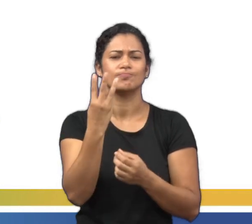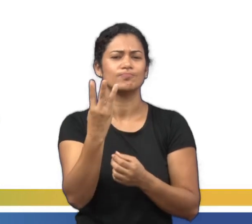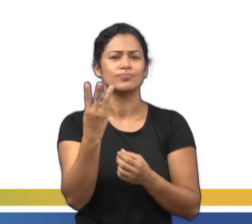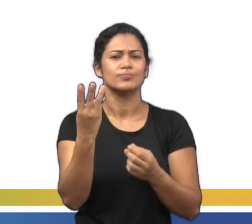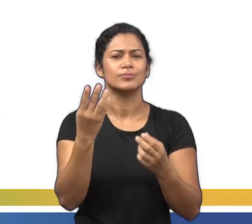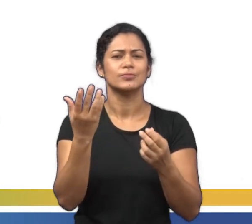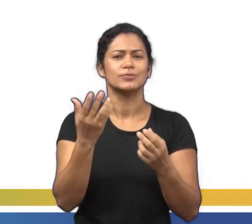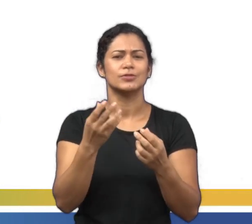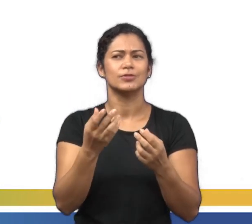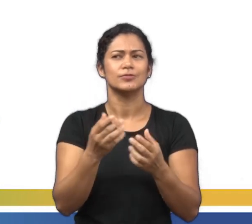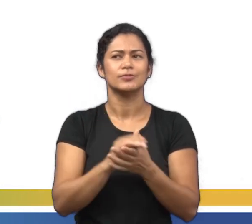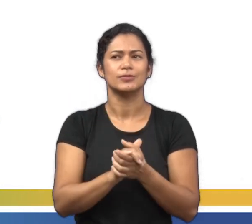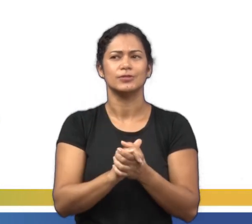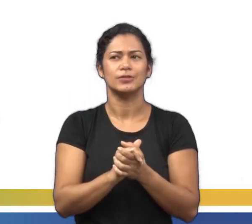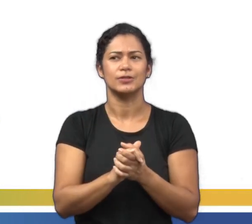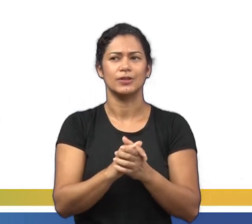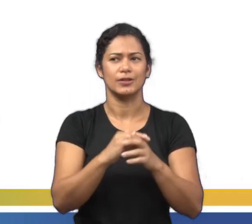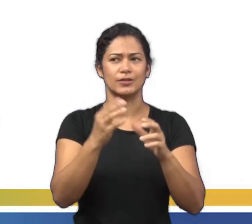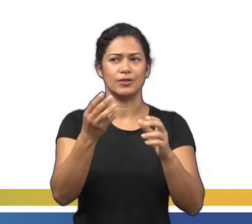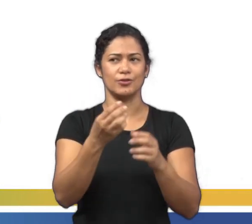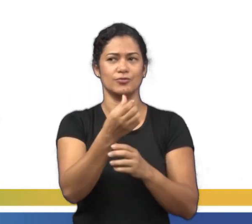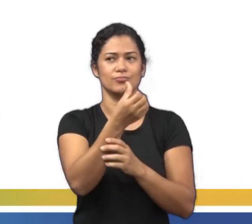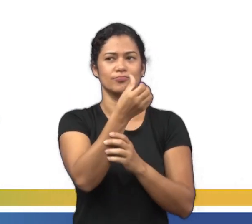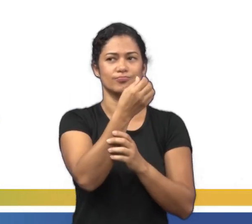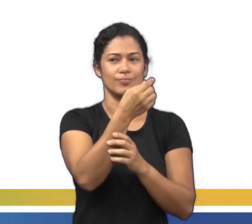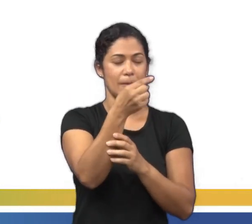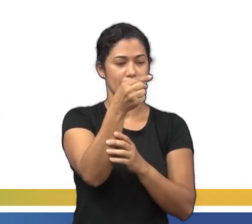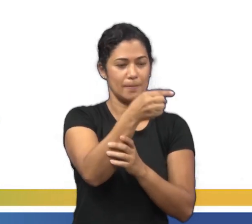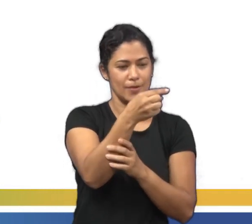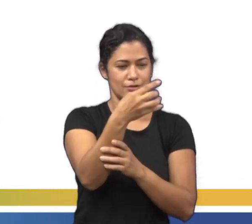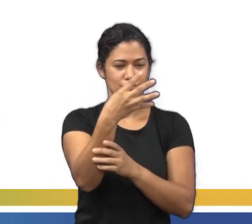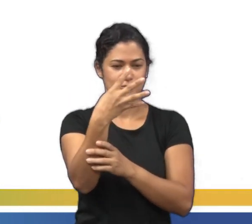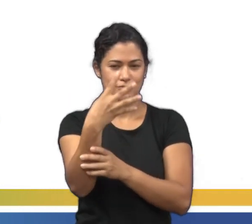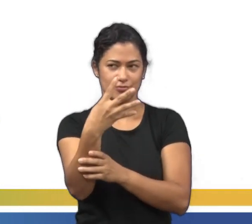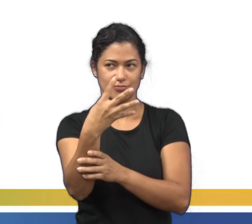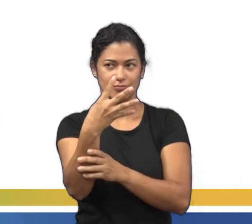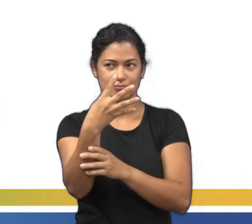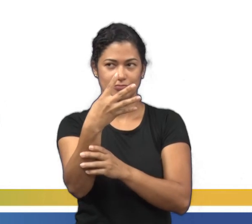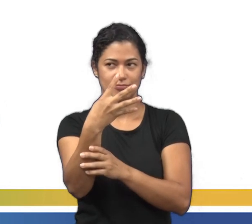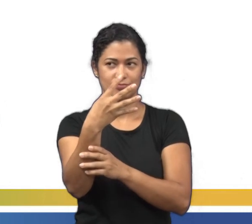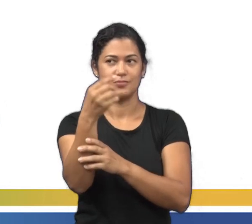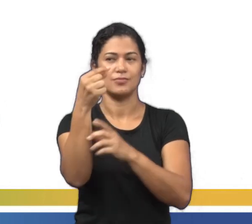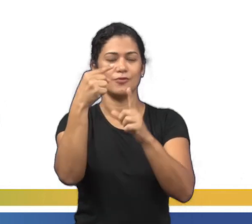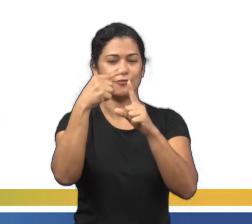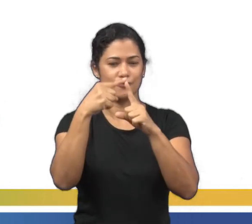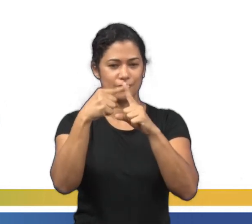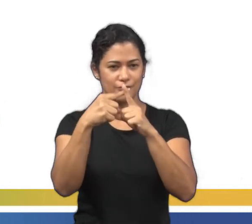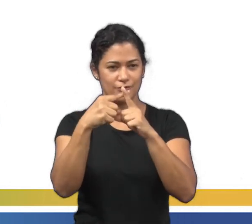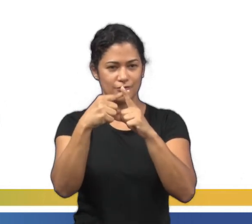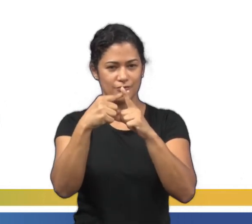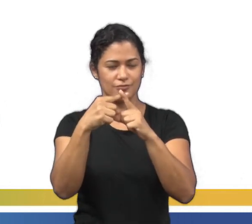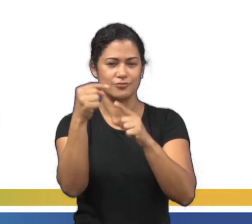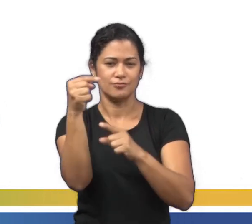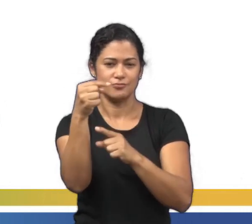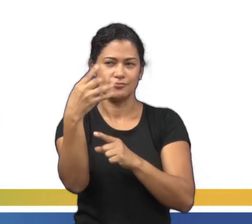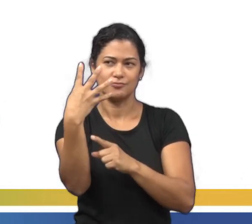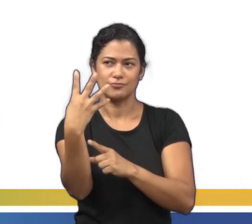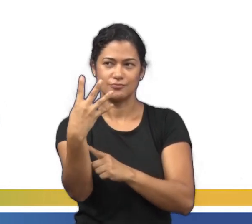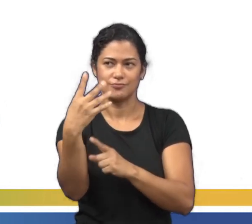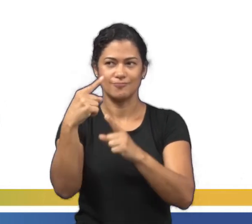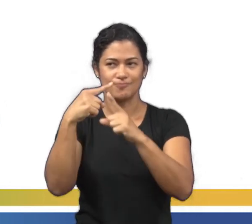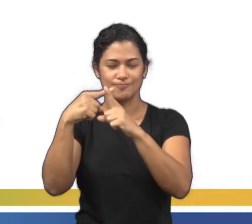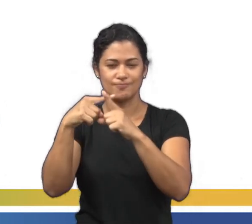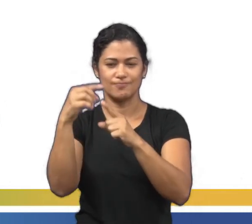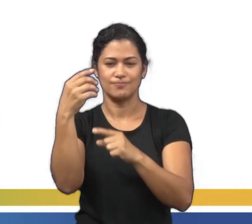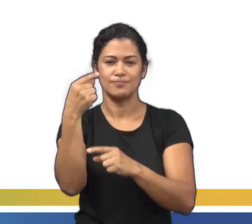64? Menos 4. Por quê? Menos 4 ao cubo é igual a menos 4